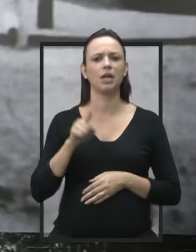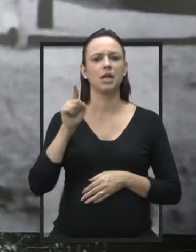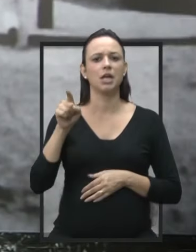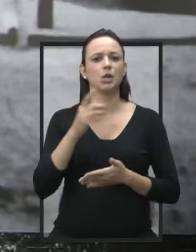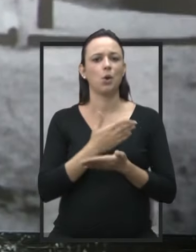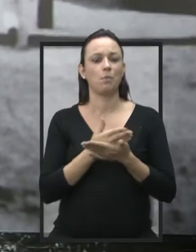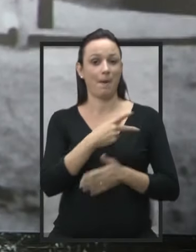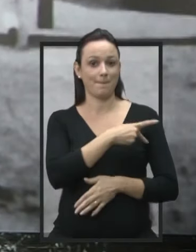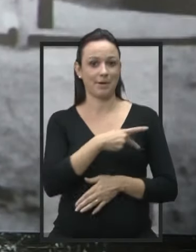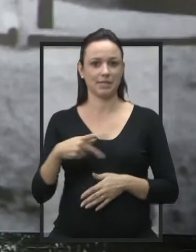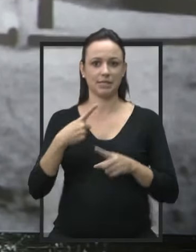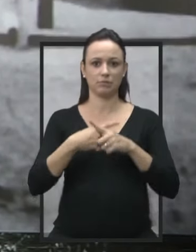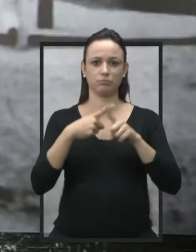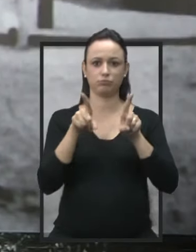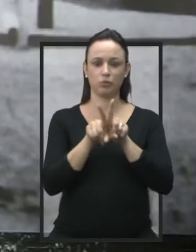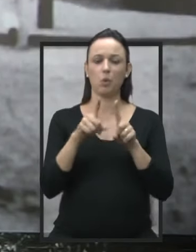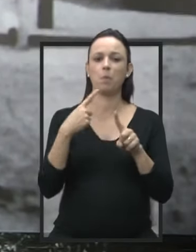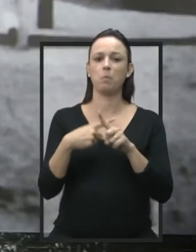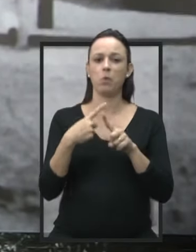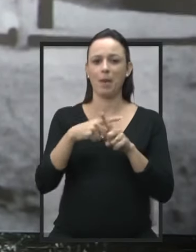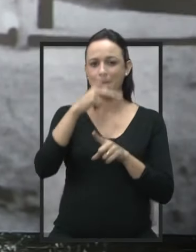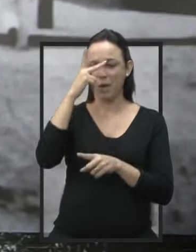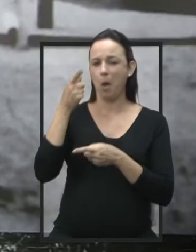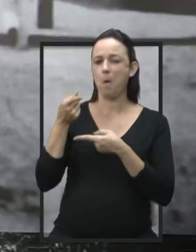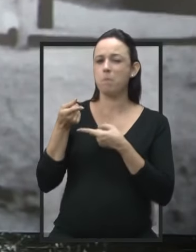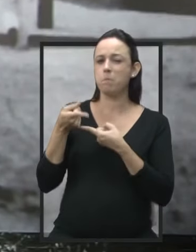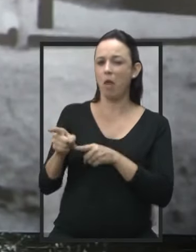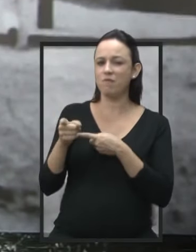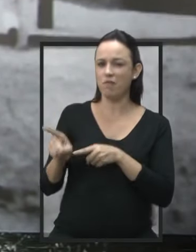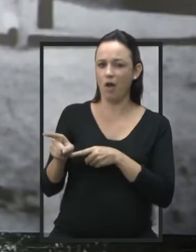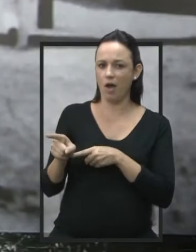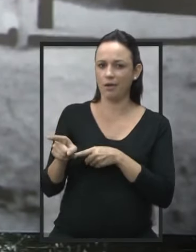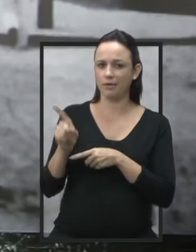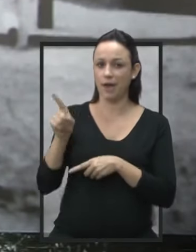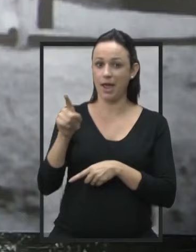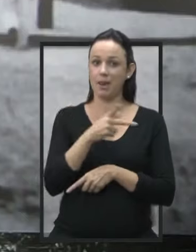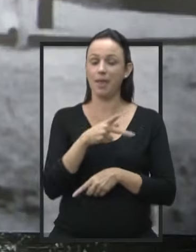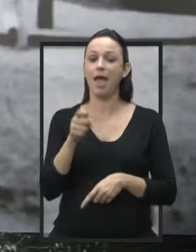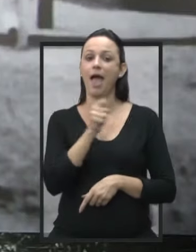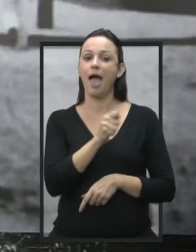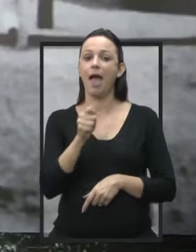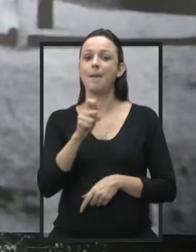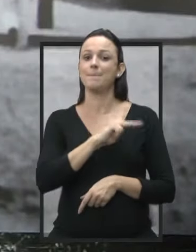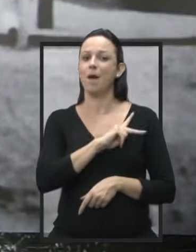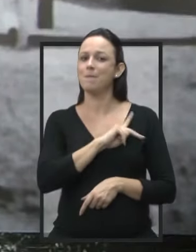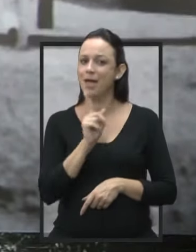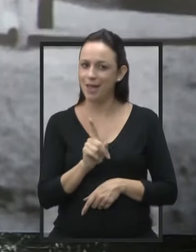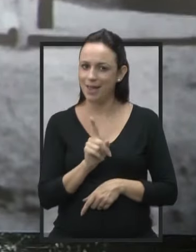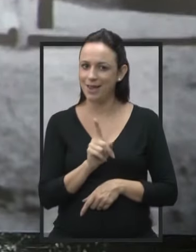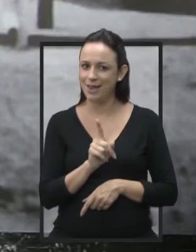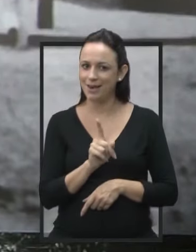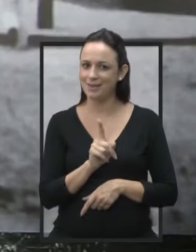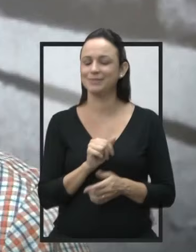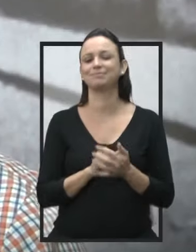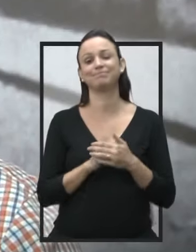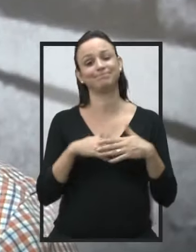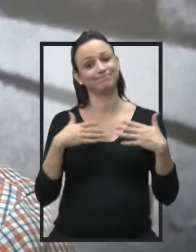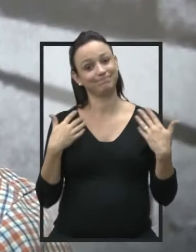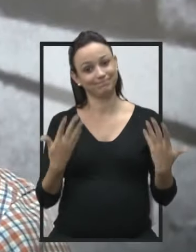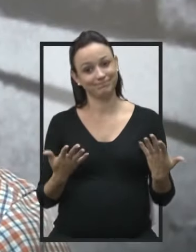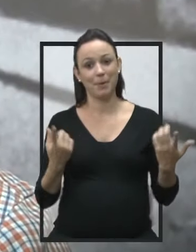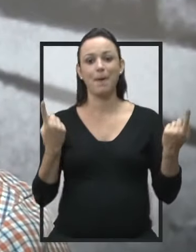Ele assumiu a presidência do 15 por quê? Porque provocaram. Ele era presidente da Associação Atlética Palmeiras, né?